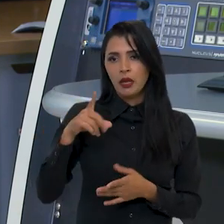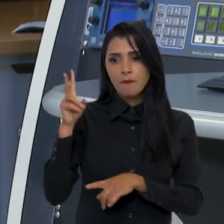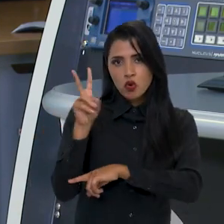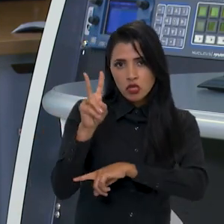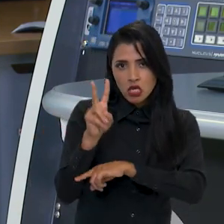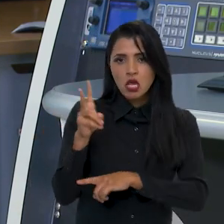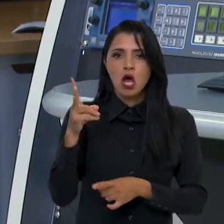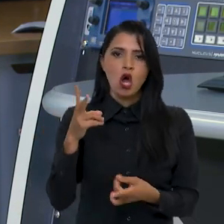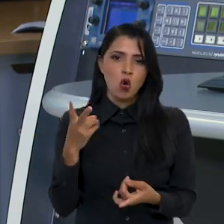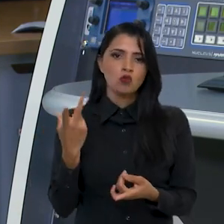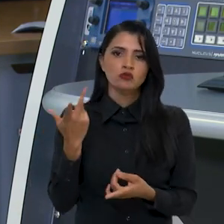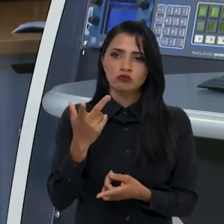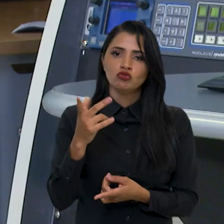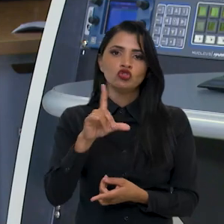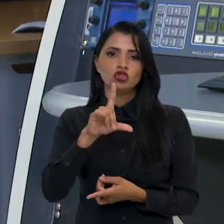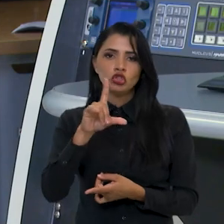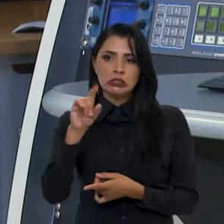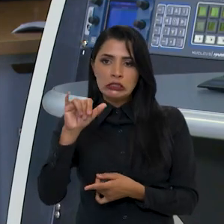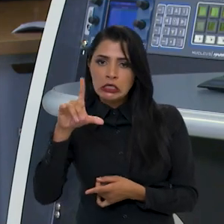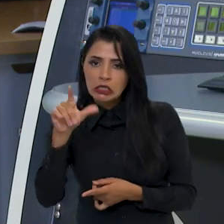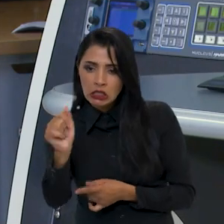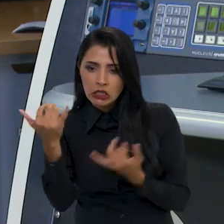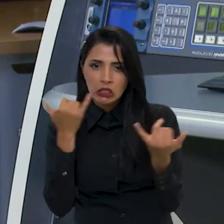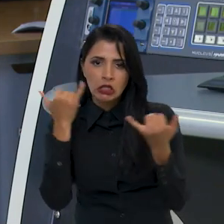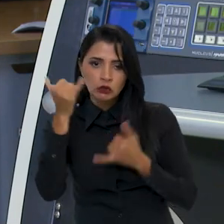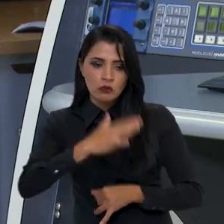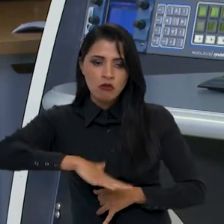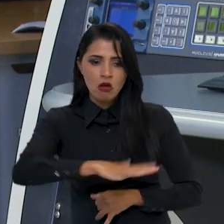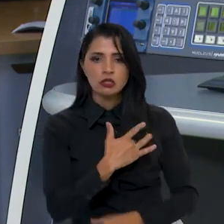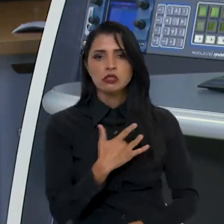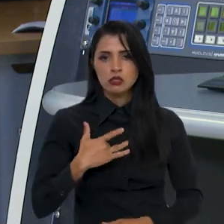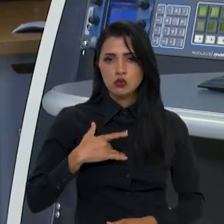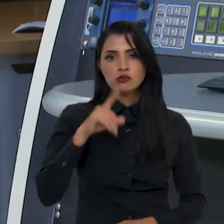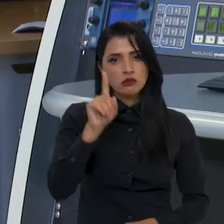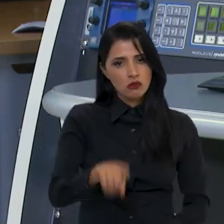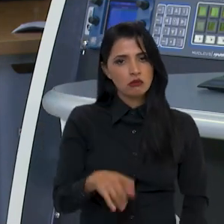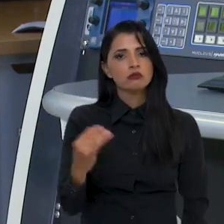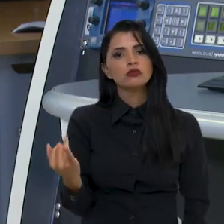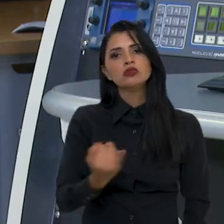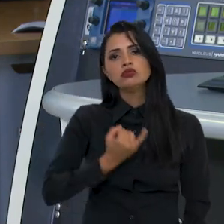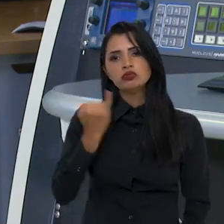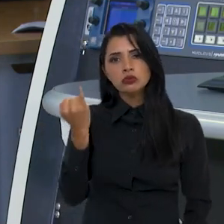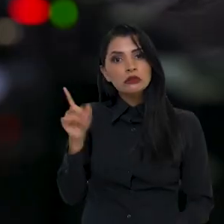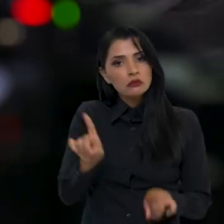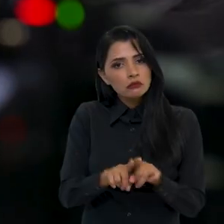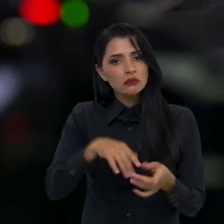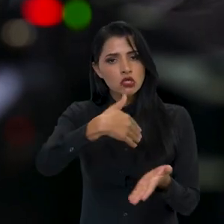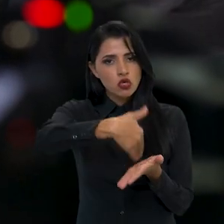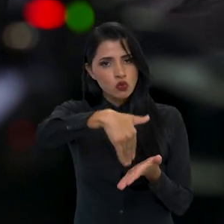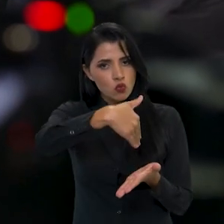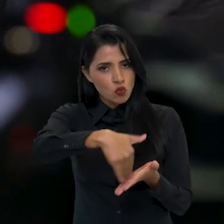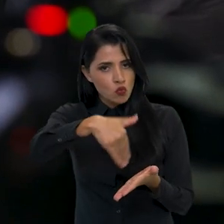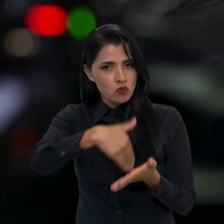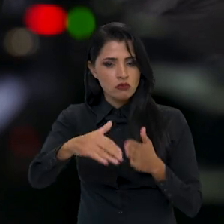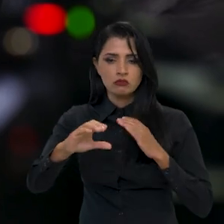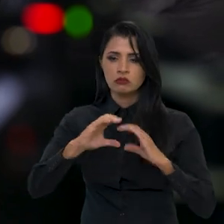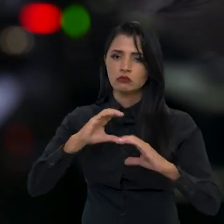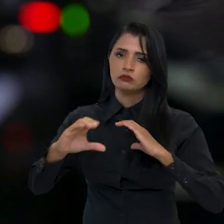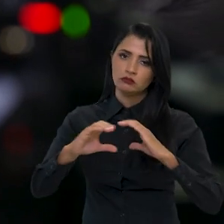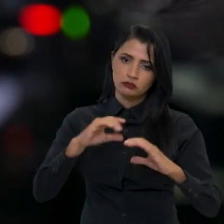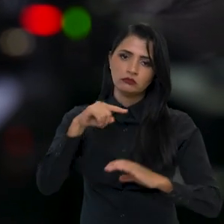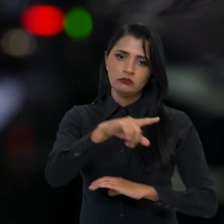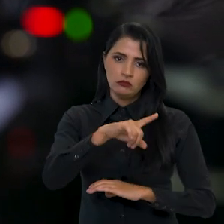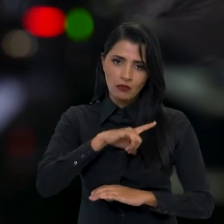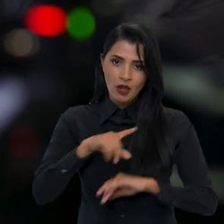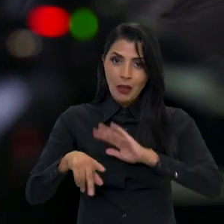Autoridade Nacional de Proteção de Dados, e a questão de proteção de dados na área da saúde é uma questão importante. Na Secretaria de